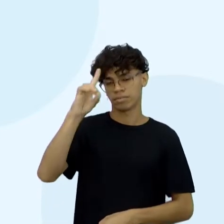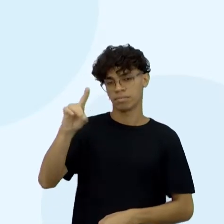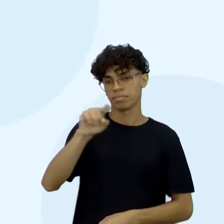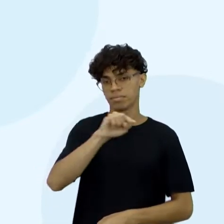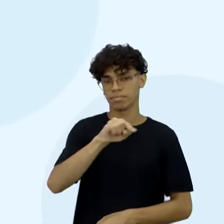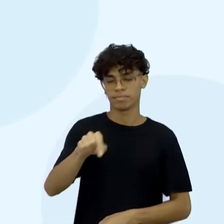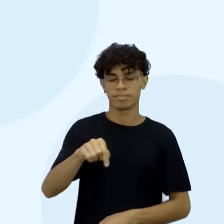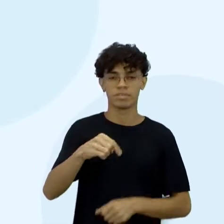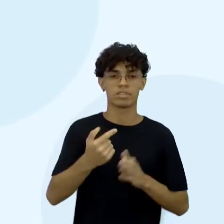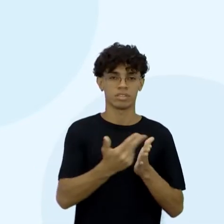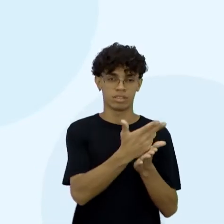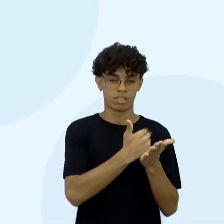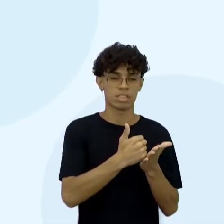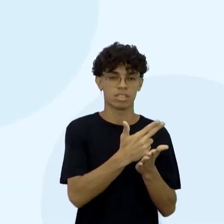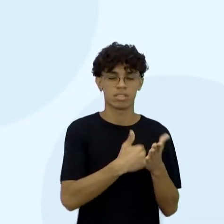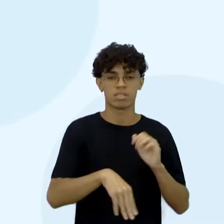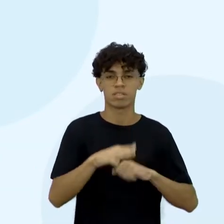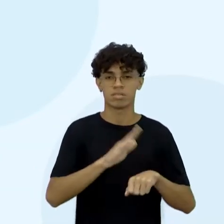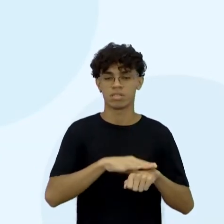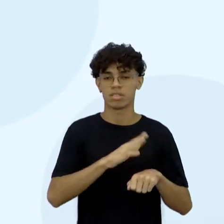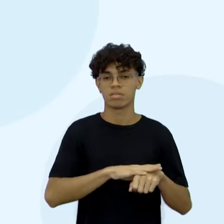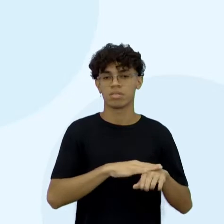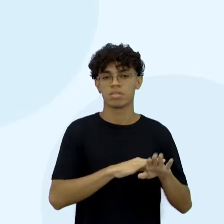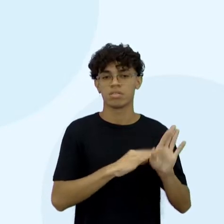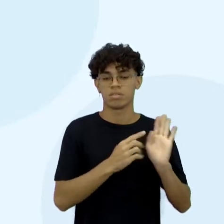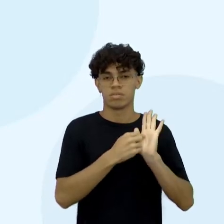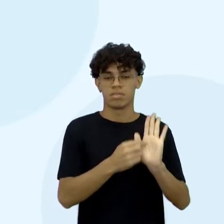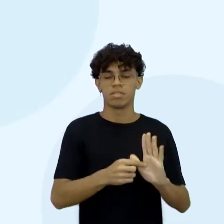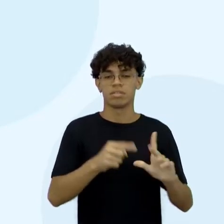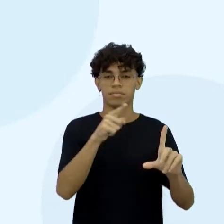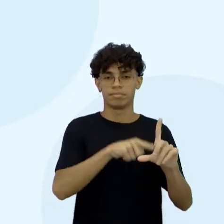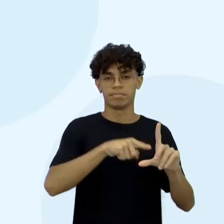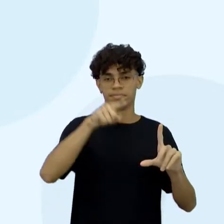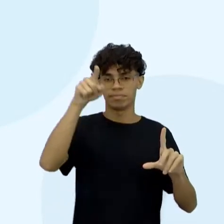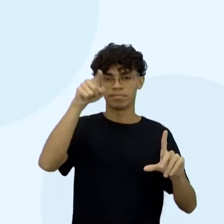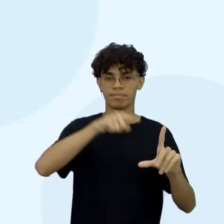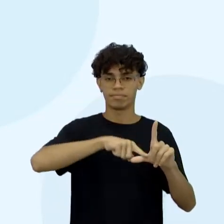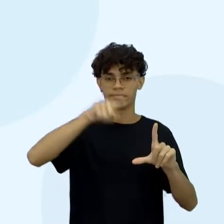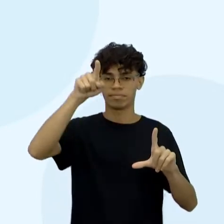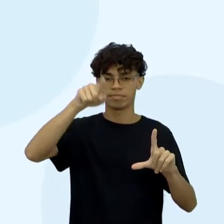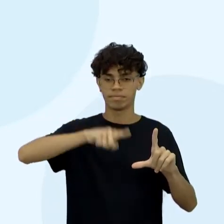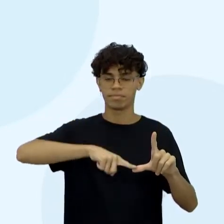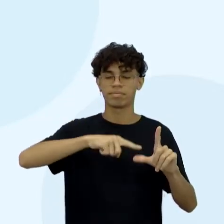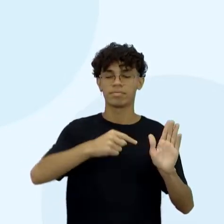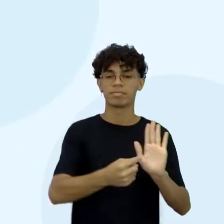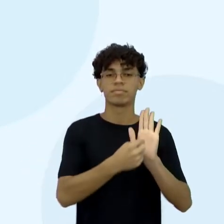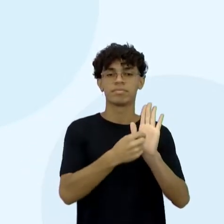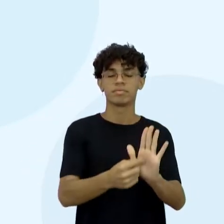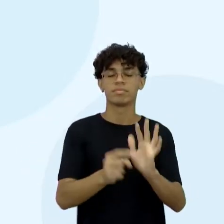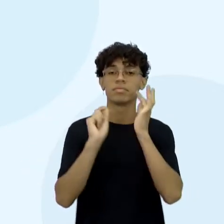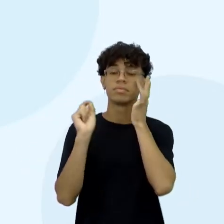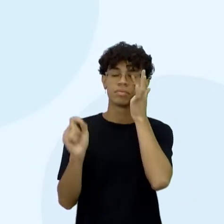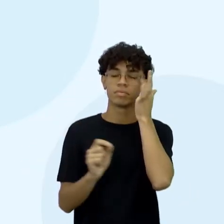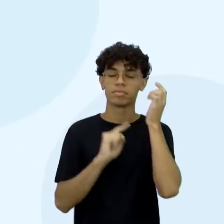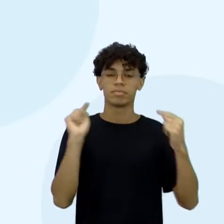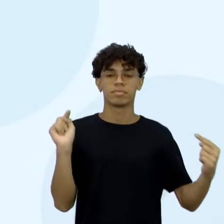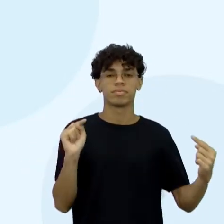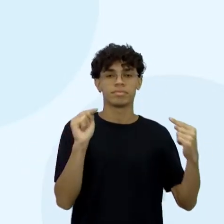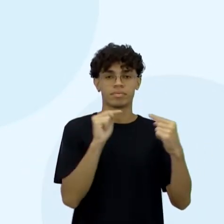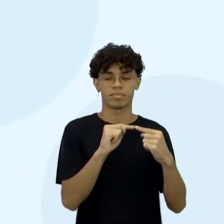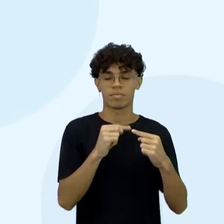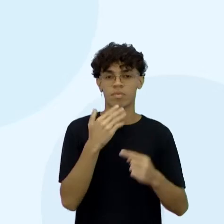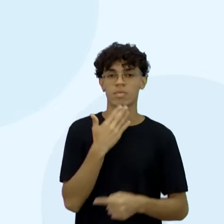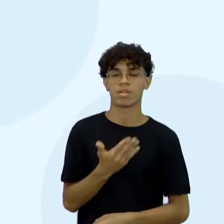o desenho que a gente fez, ó. Da aula passada, algebricamente a gente mostrou, né, que essa relação sai daí,